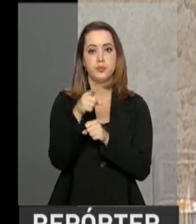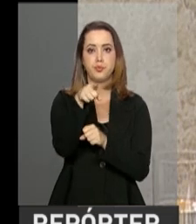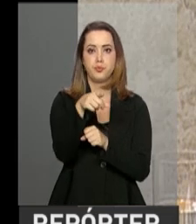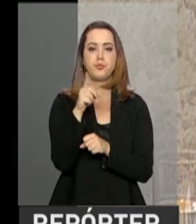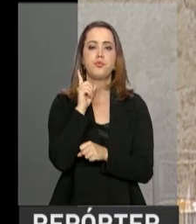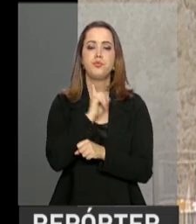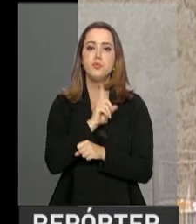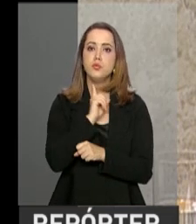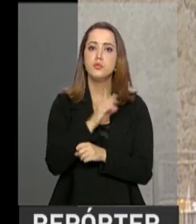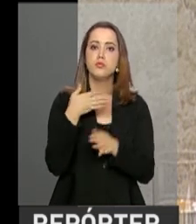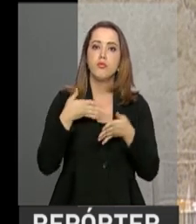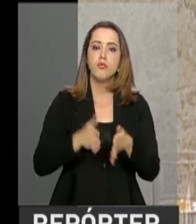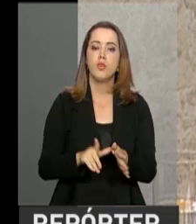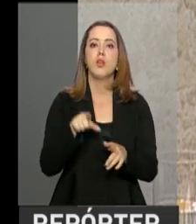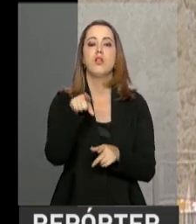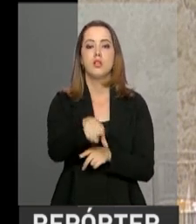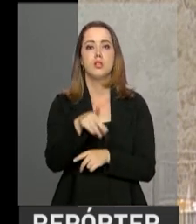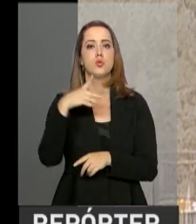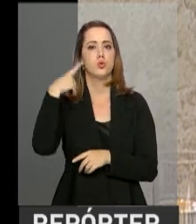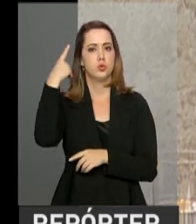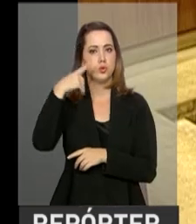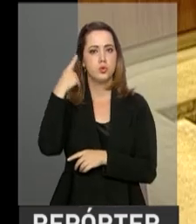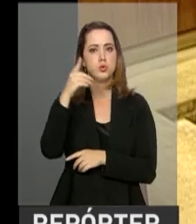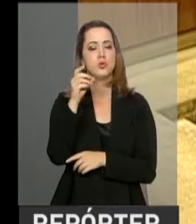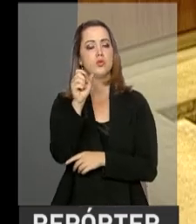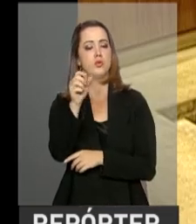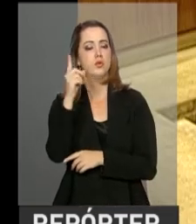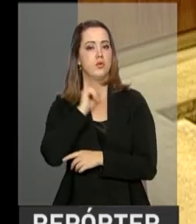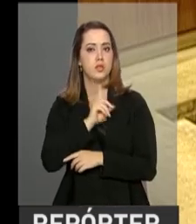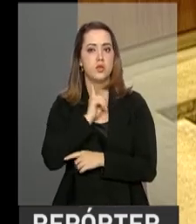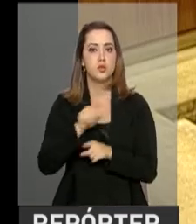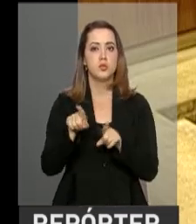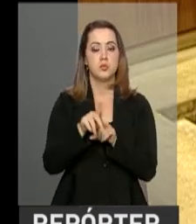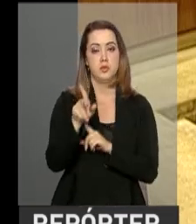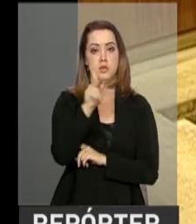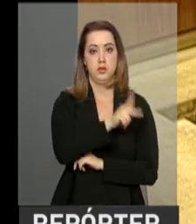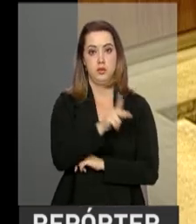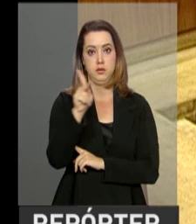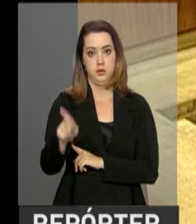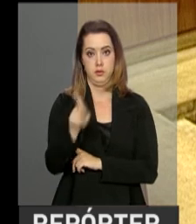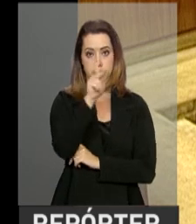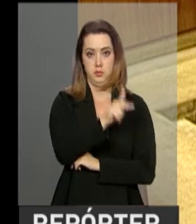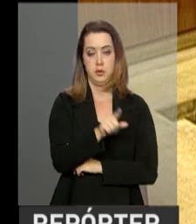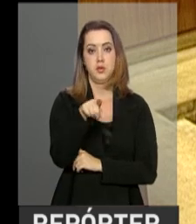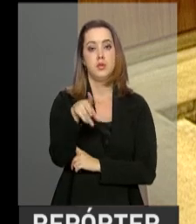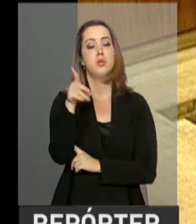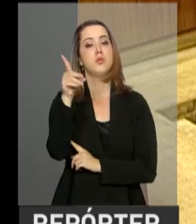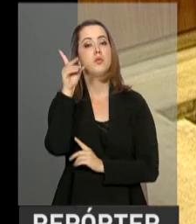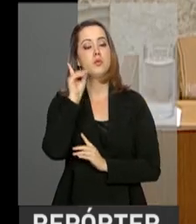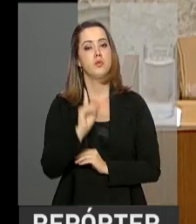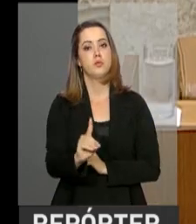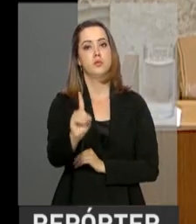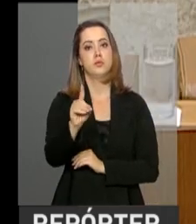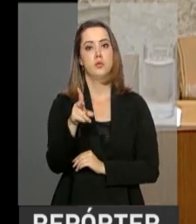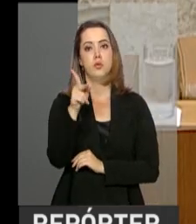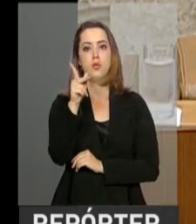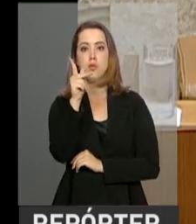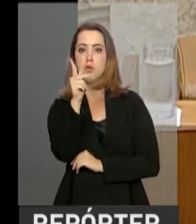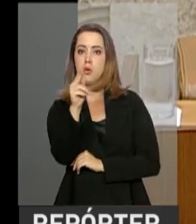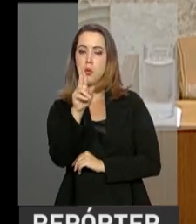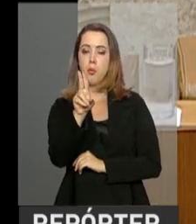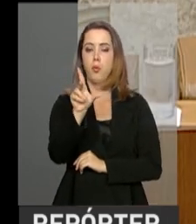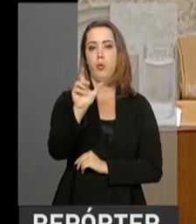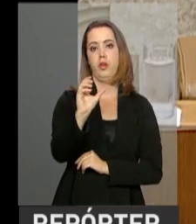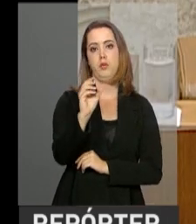Claros Carmen luz foi procuradora do Estado de Minas Gerais e professora de direito constitucional da PUC de Minas Ela foi